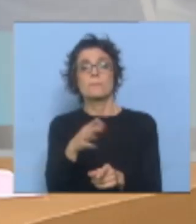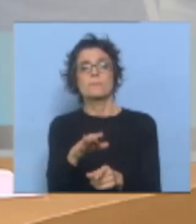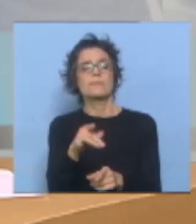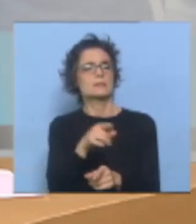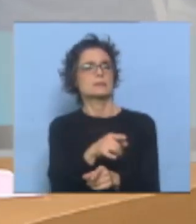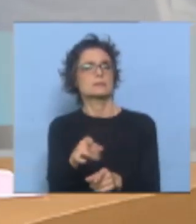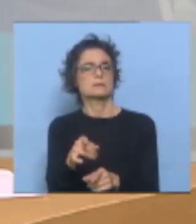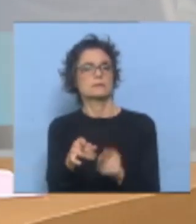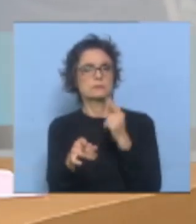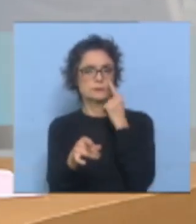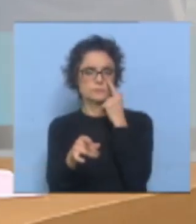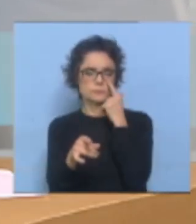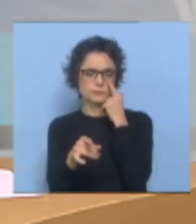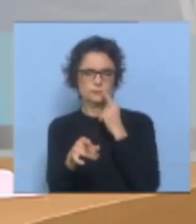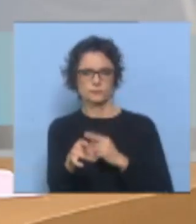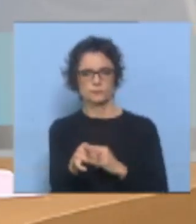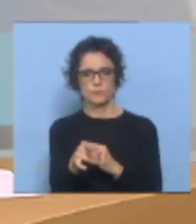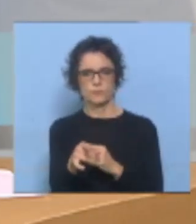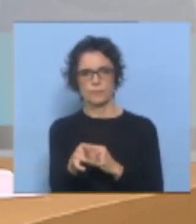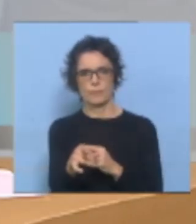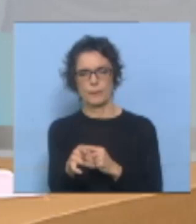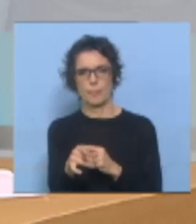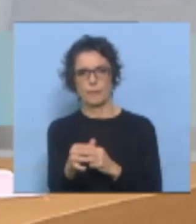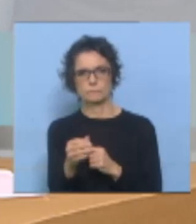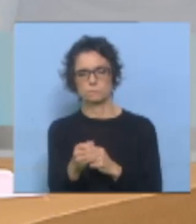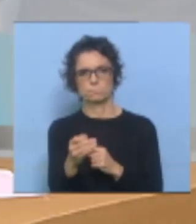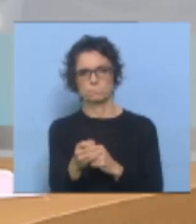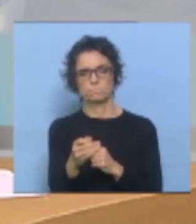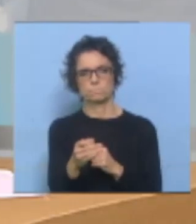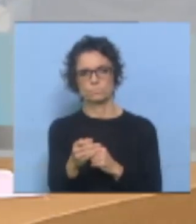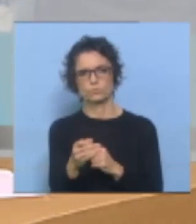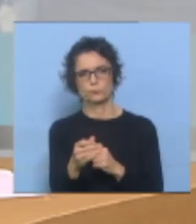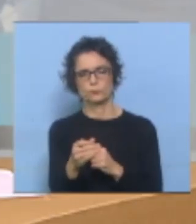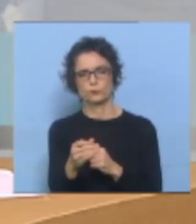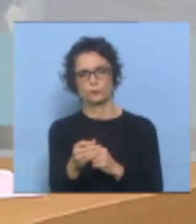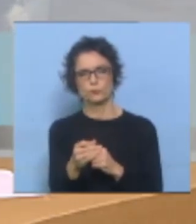se faz pela redução do nível de